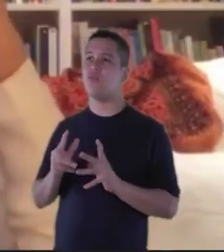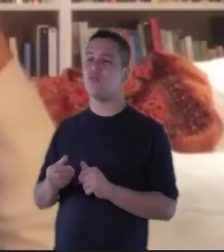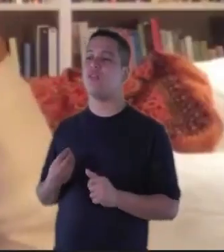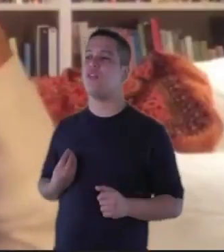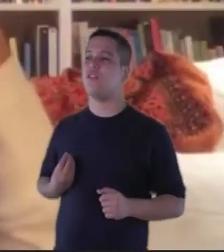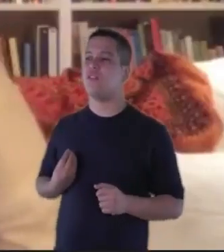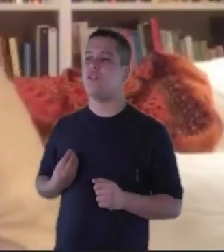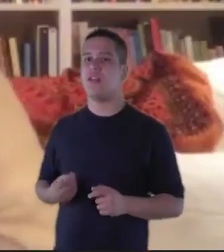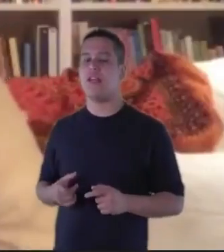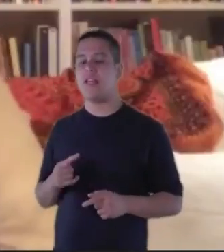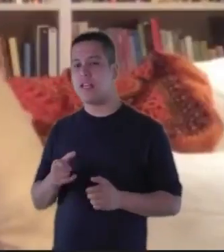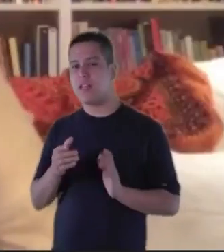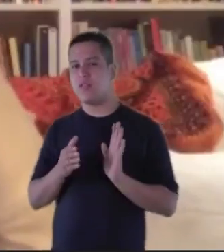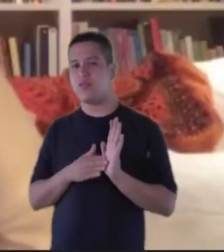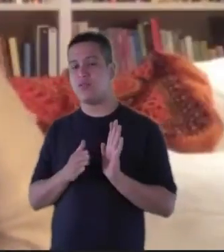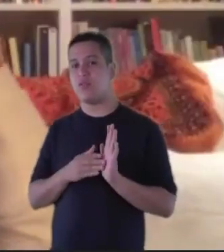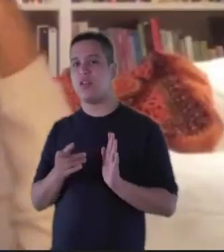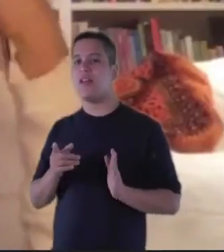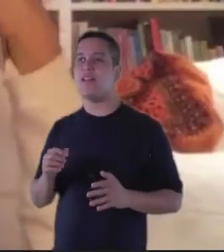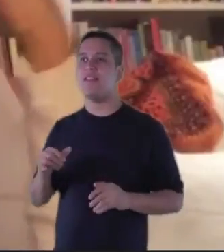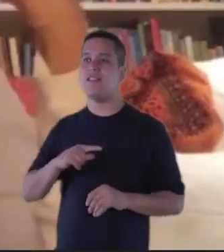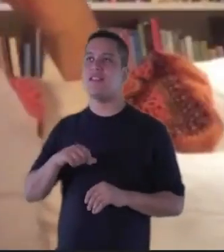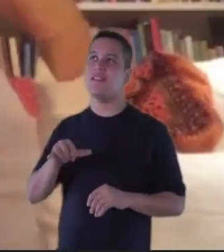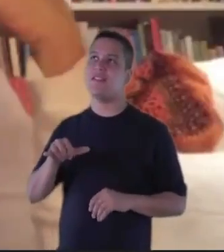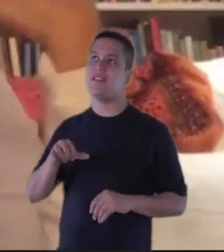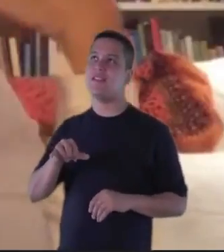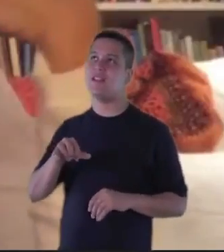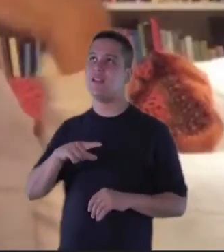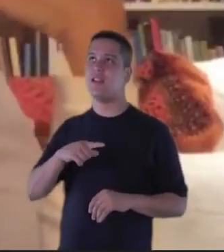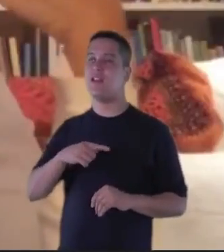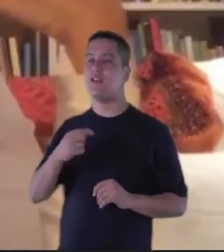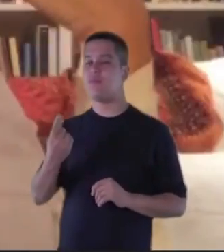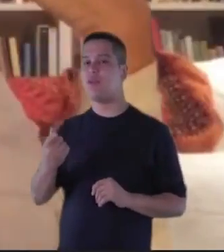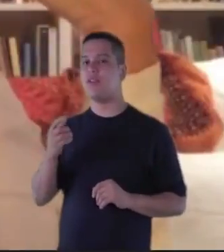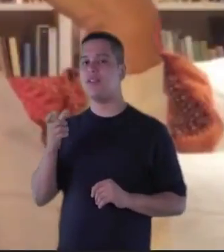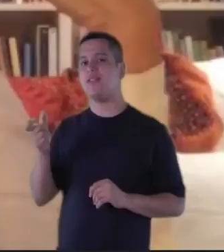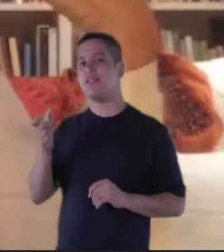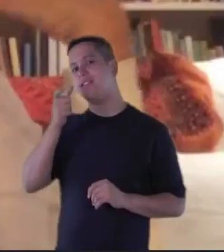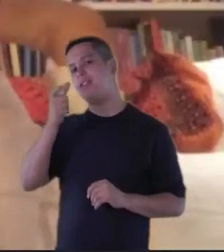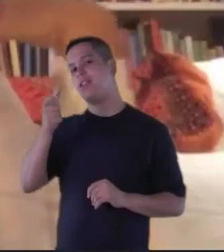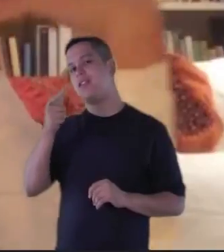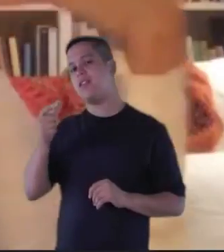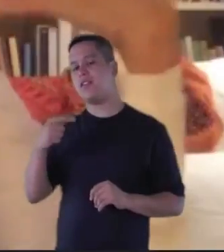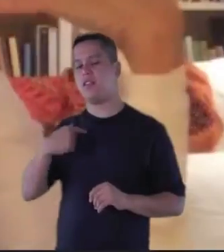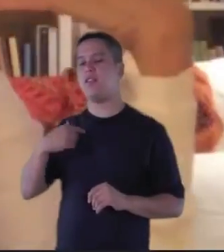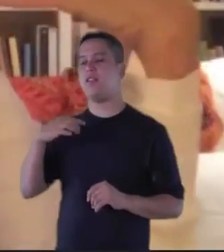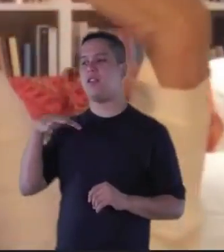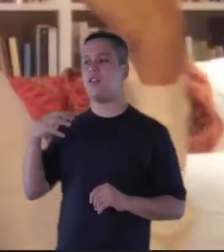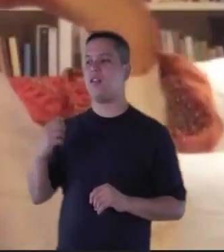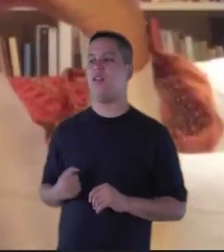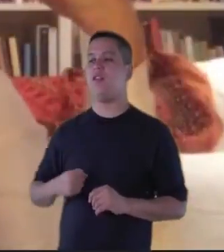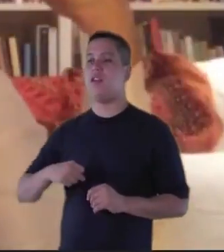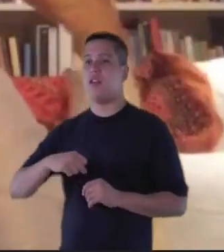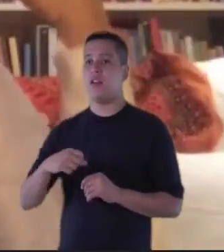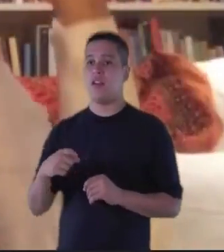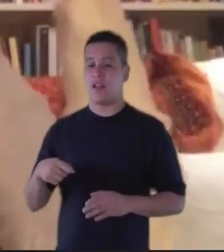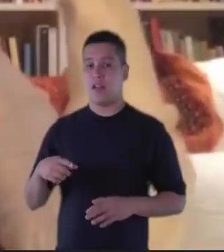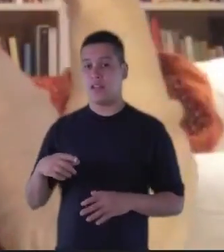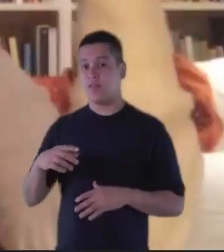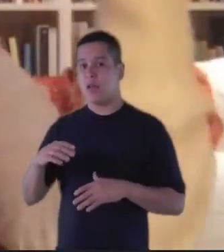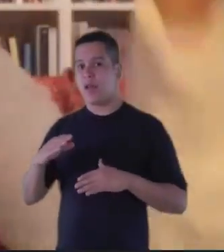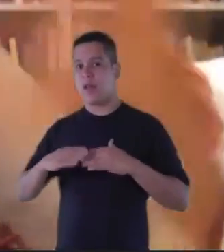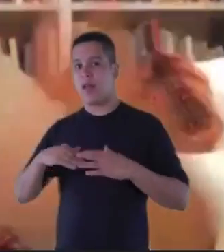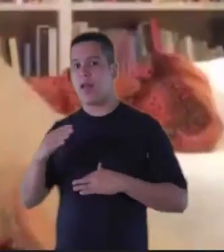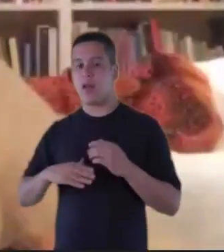Eu juro, se tem uma coisa que algumas pessoas já me falaram isso que acontece nessa profissão nossa, de você